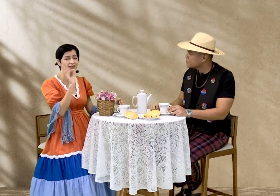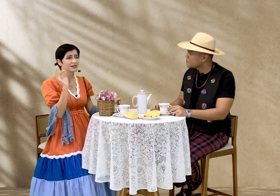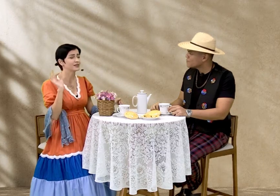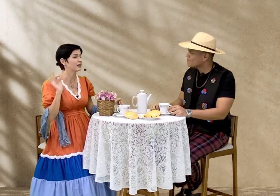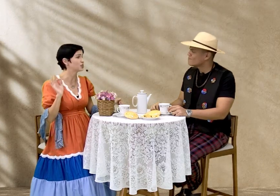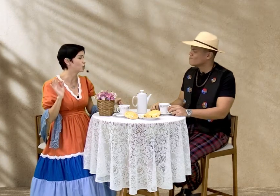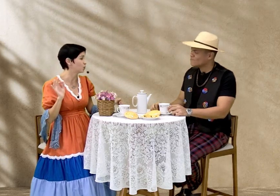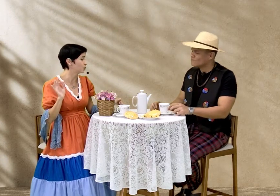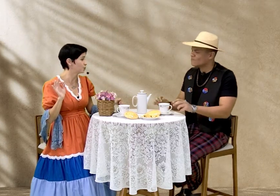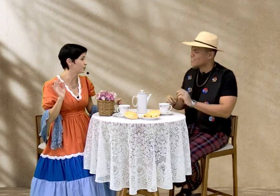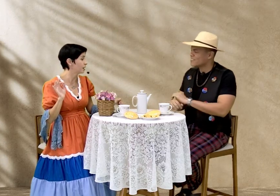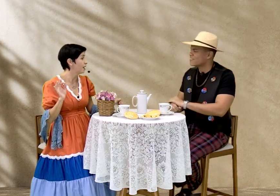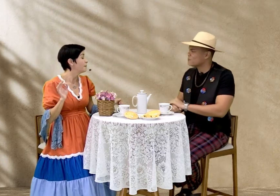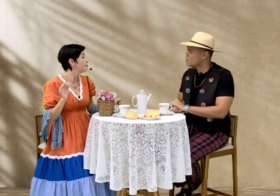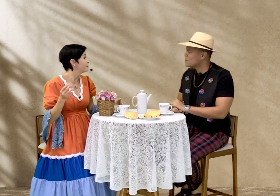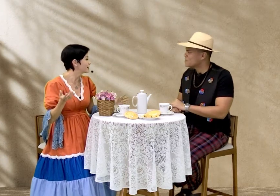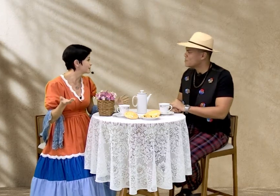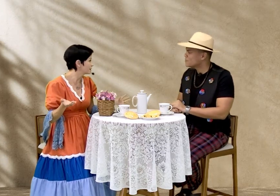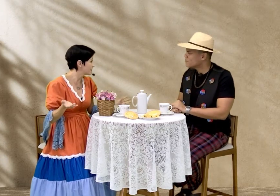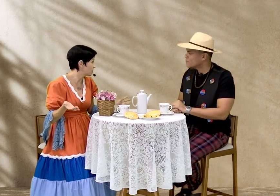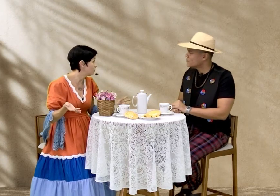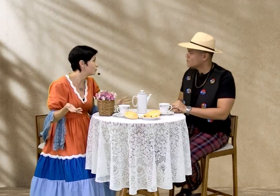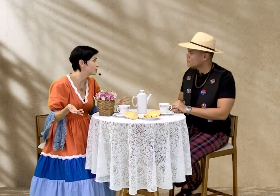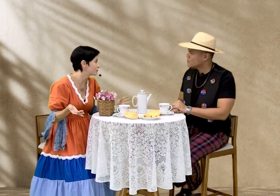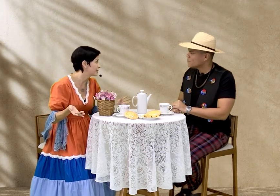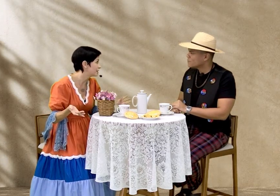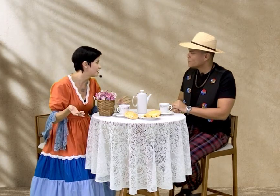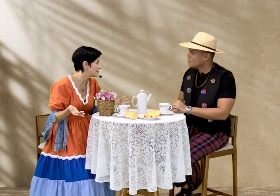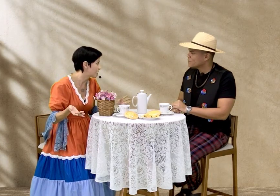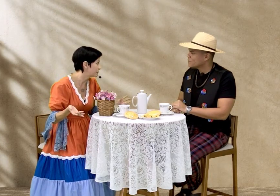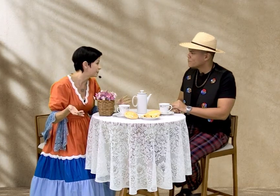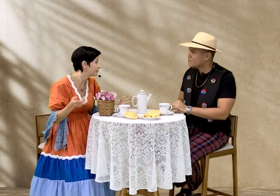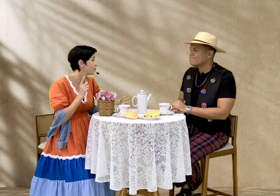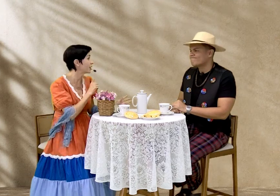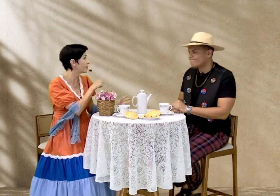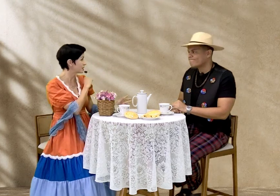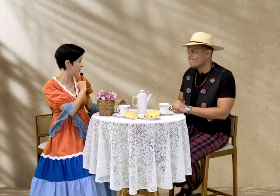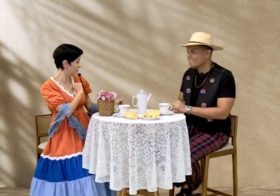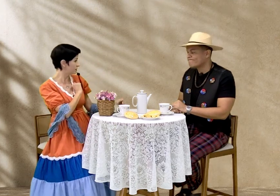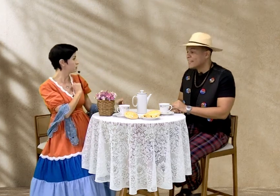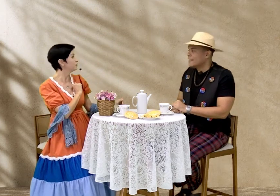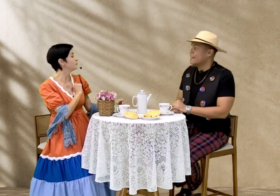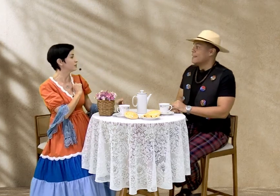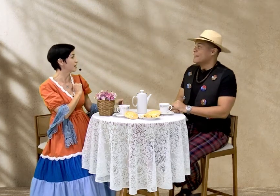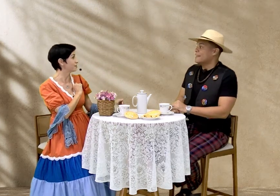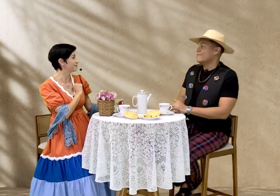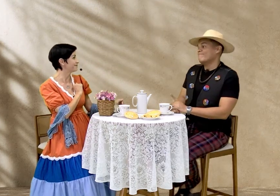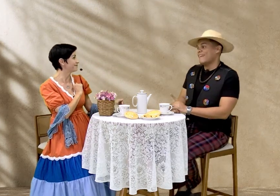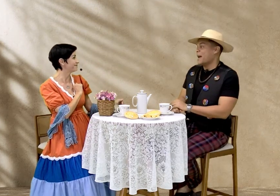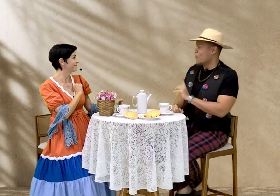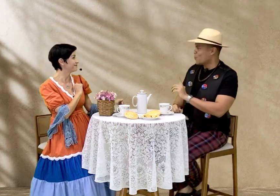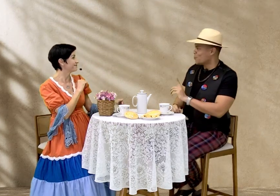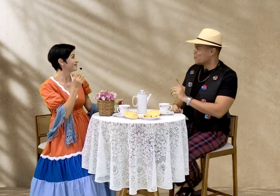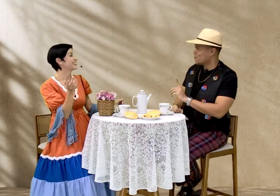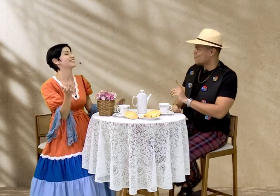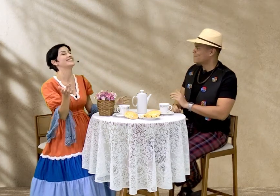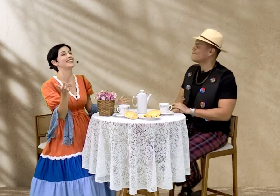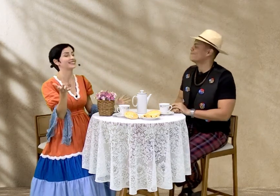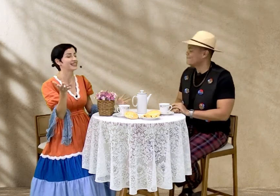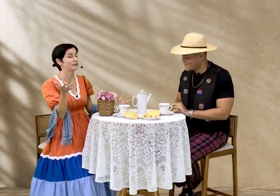pobreza de dó. Mas eles eram muito felizes, sabe? Porque o mais importante não faltava.